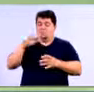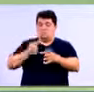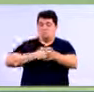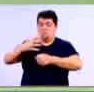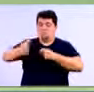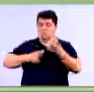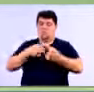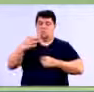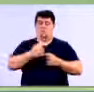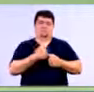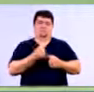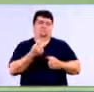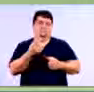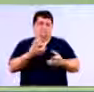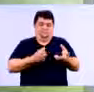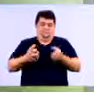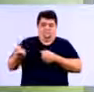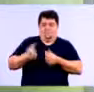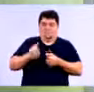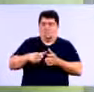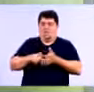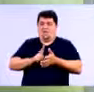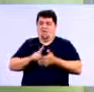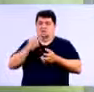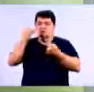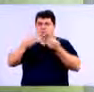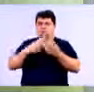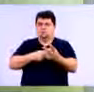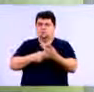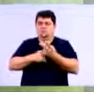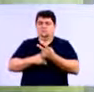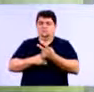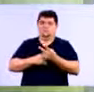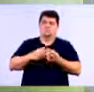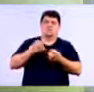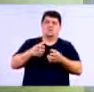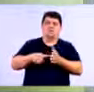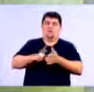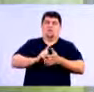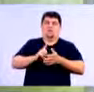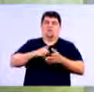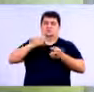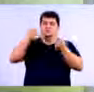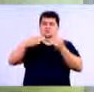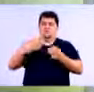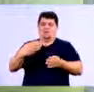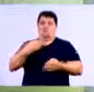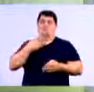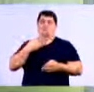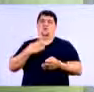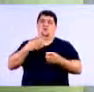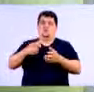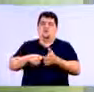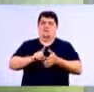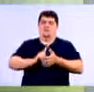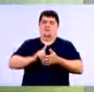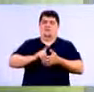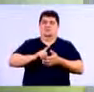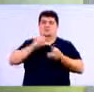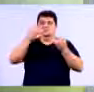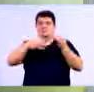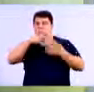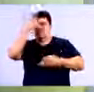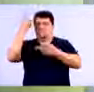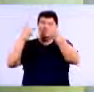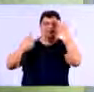gente vai falar assim, antes de falar de poupança, a gente vai falar de empréstimo, aí antes de falar de empréstimo, a gente vai falar do banco, aí antes de falar do banco, a gente vai falar das pessoas,